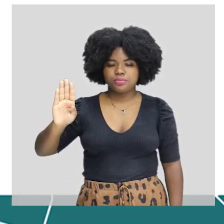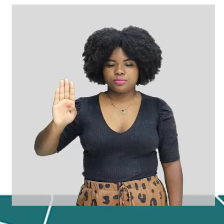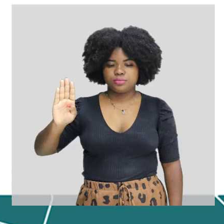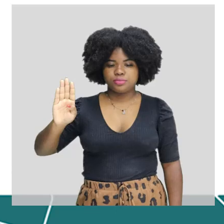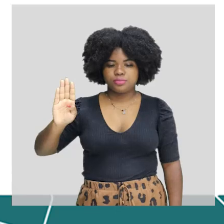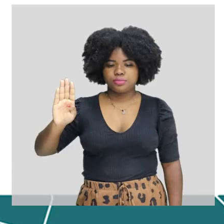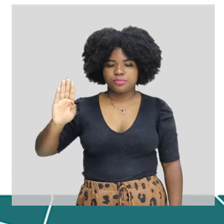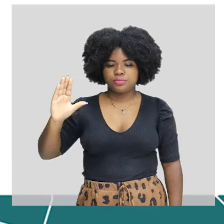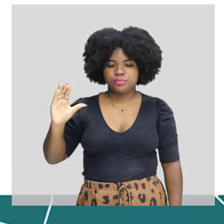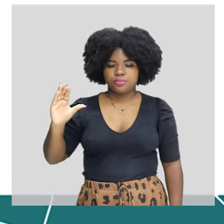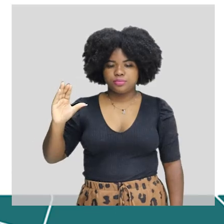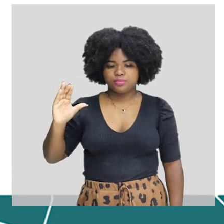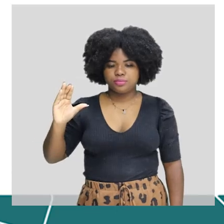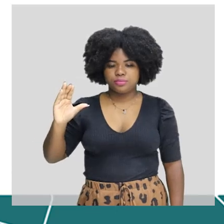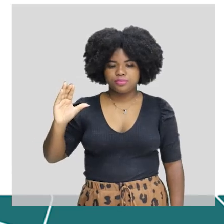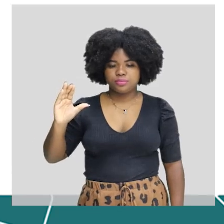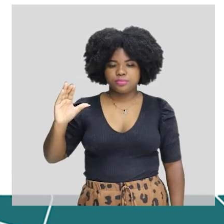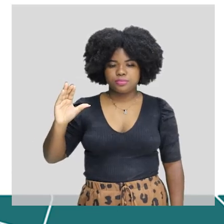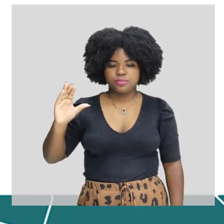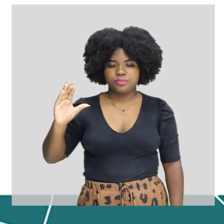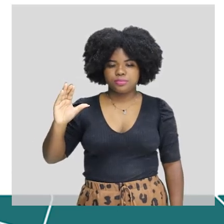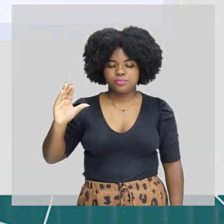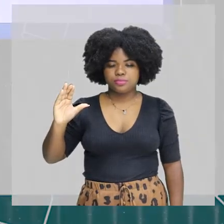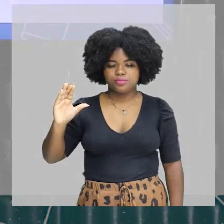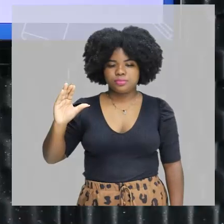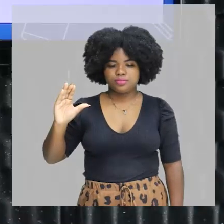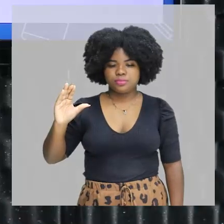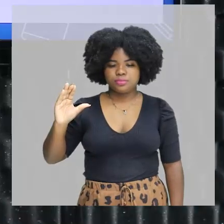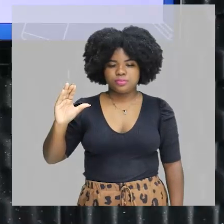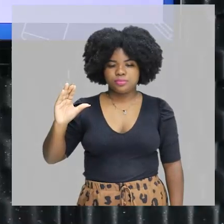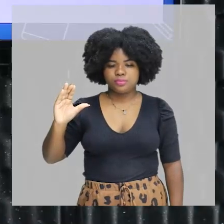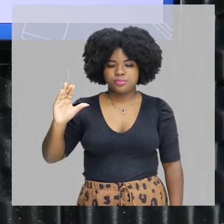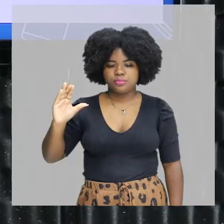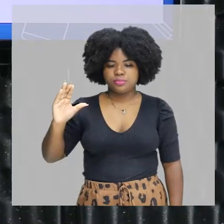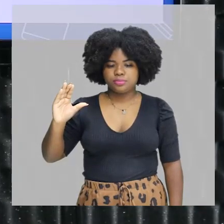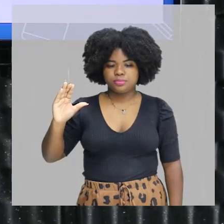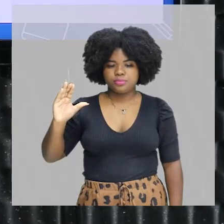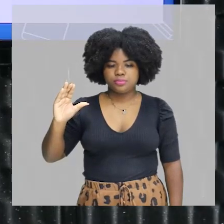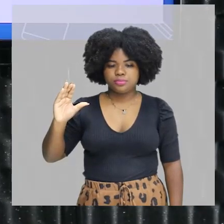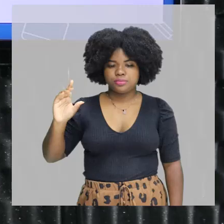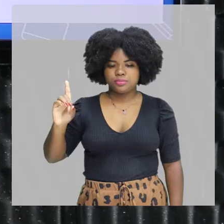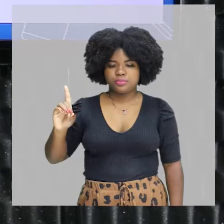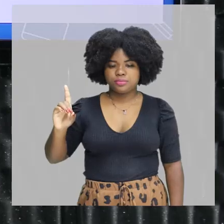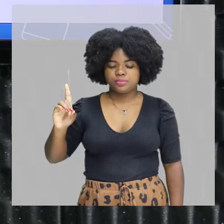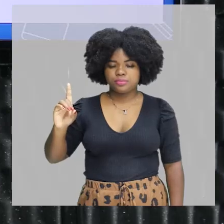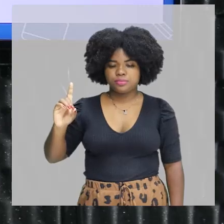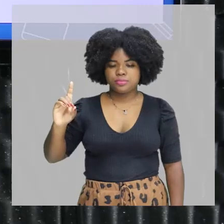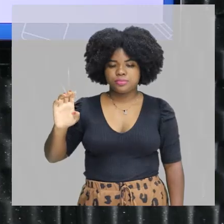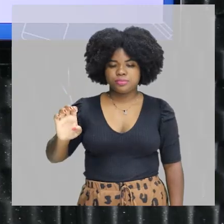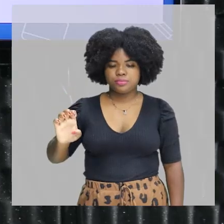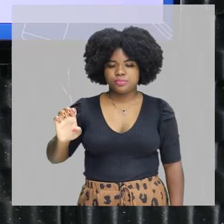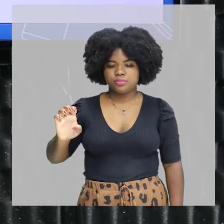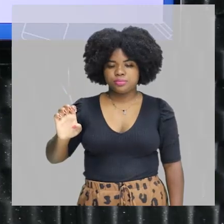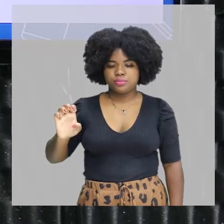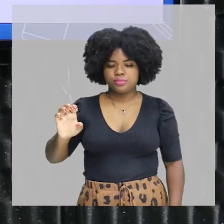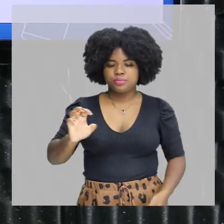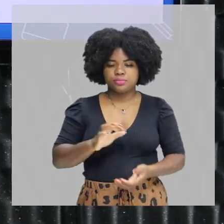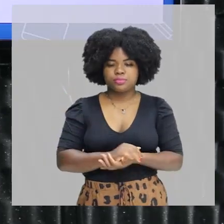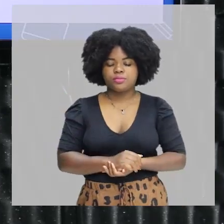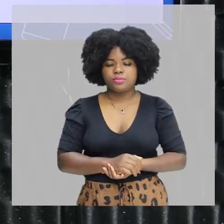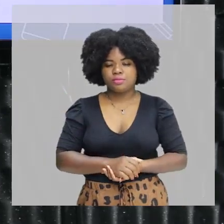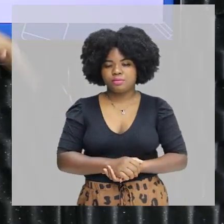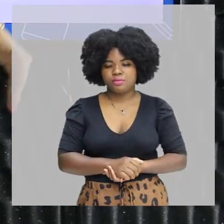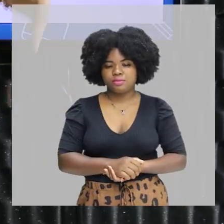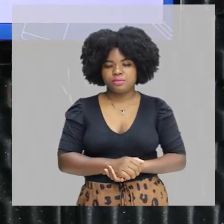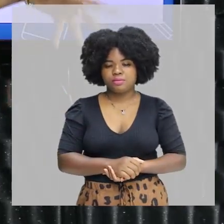à escola. Cheguei à escola, né? Uma com crase, outra sem. Obedeceu ao pai e não saiu. Olha